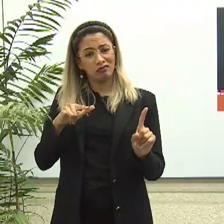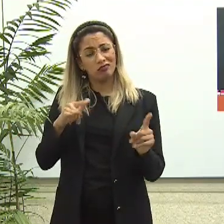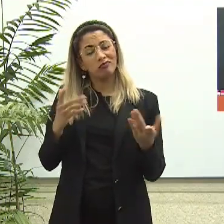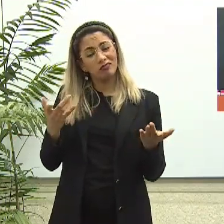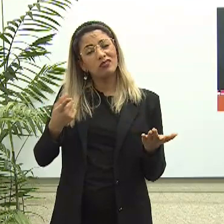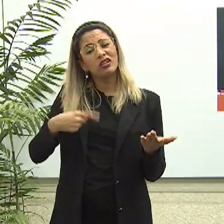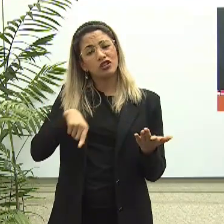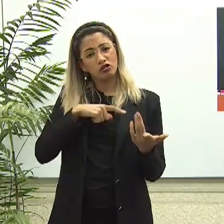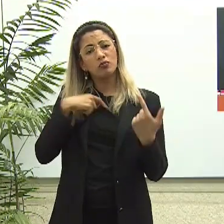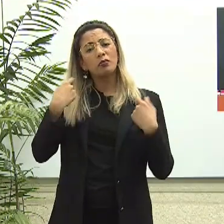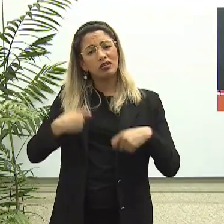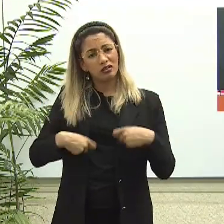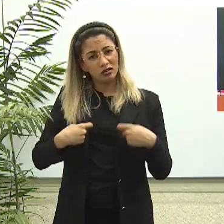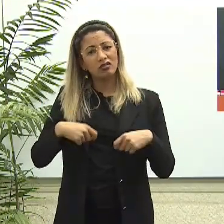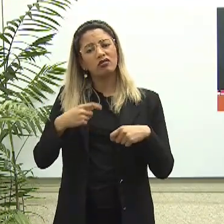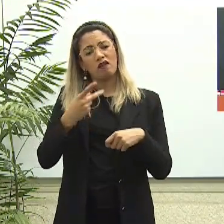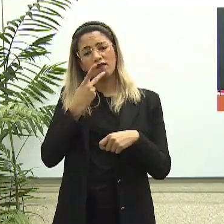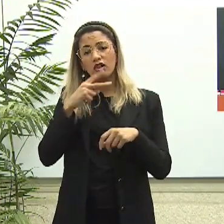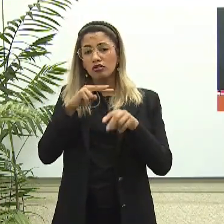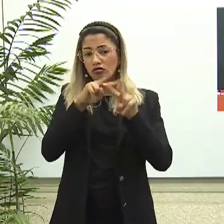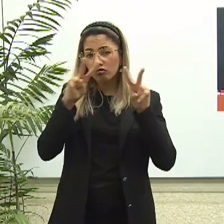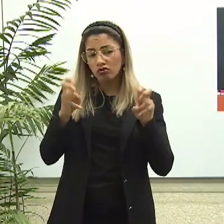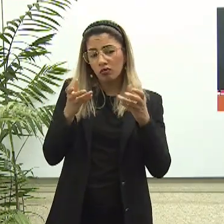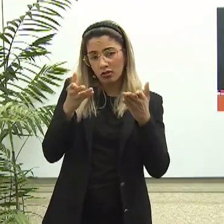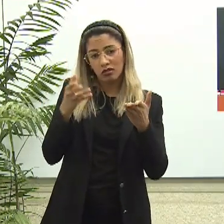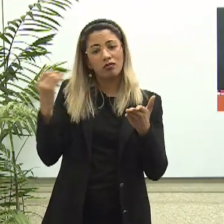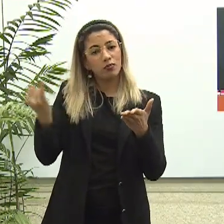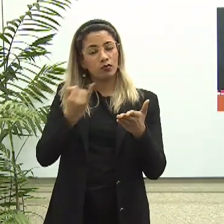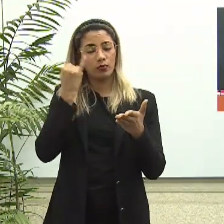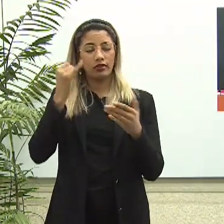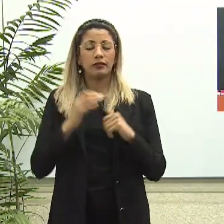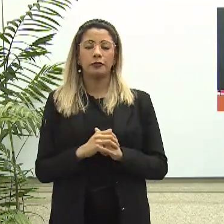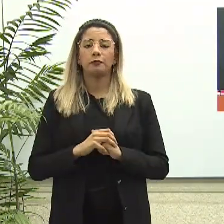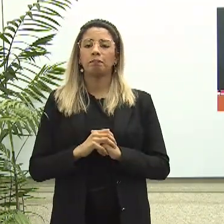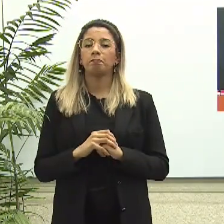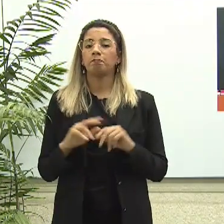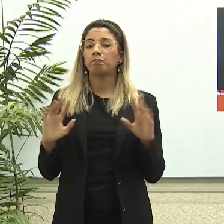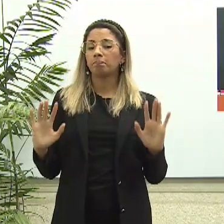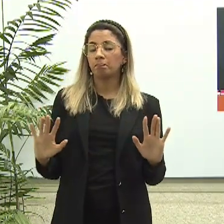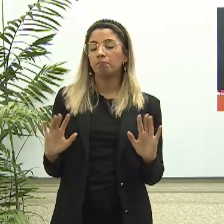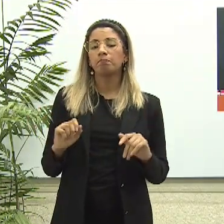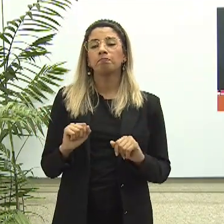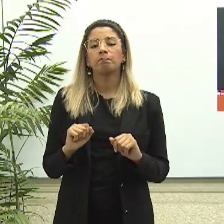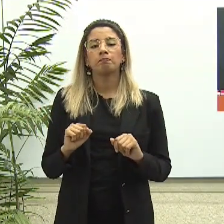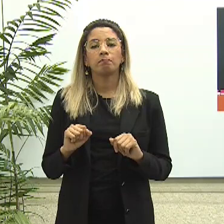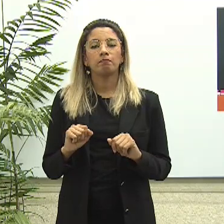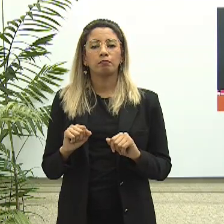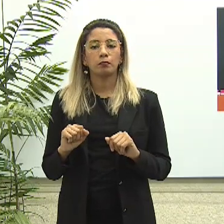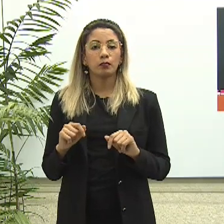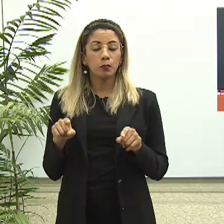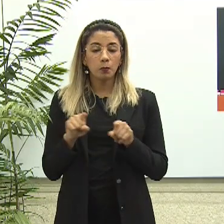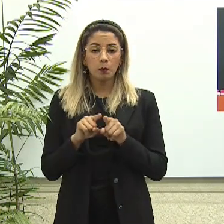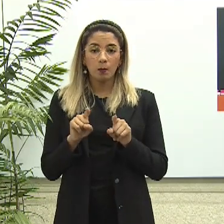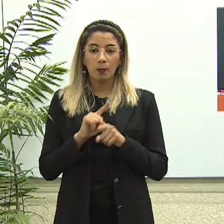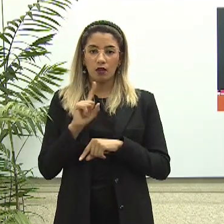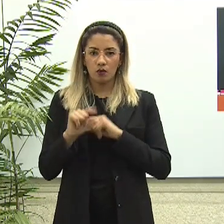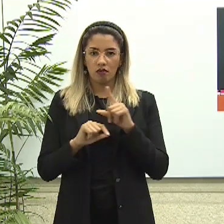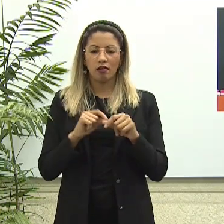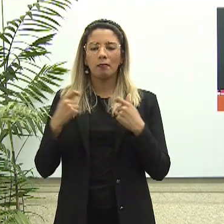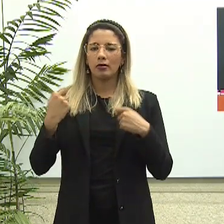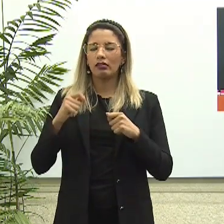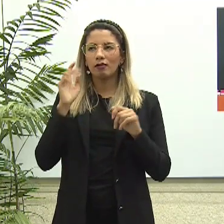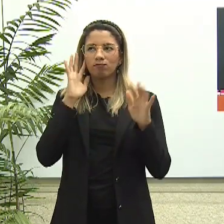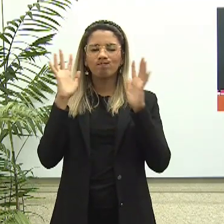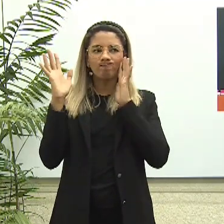precisa discutir eu acho que acho que esse é um um ponto assim né agora discutir implica em pensar várias